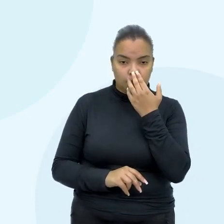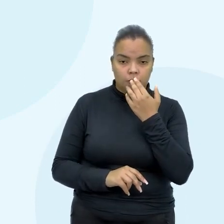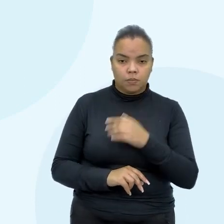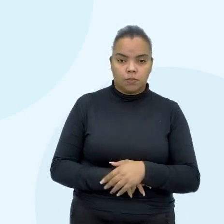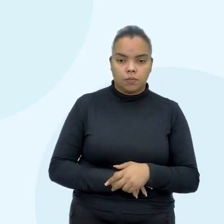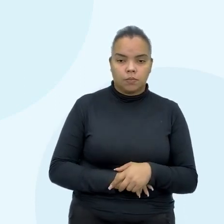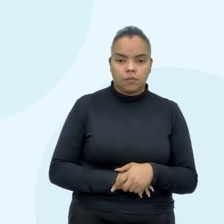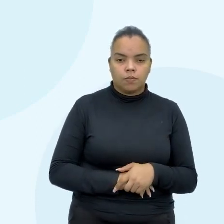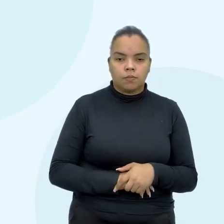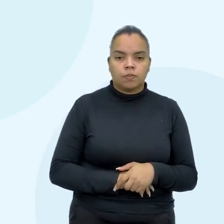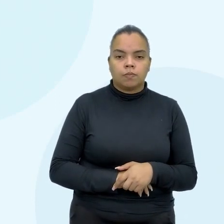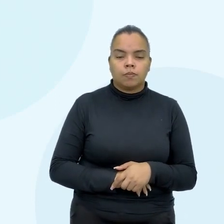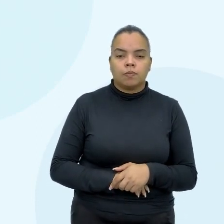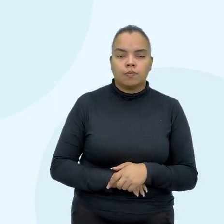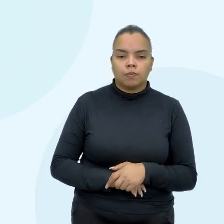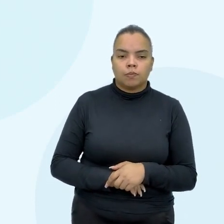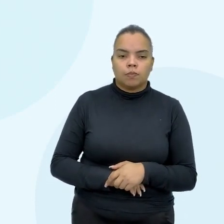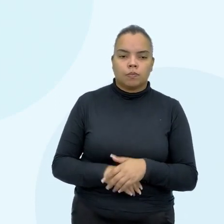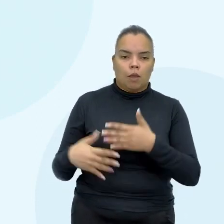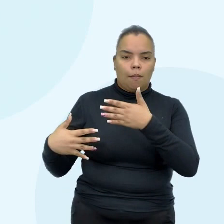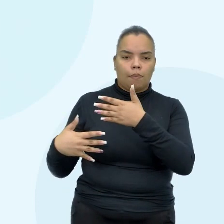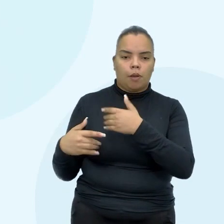trouxemos um